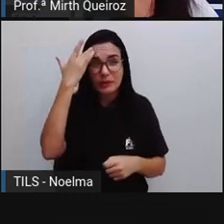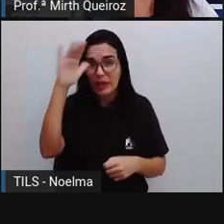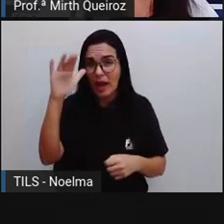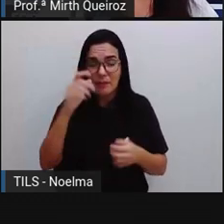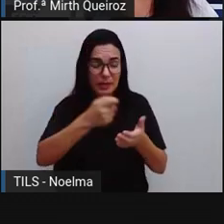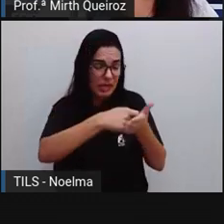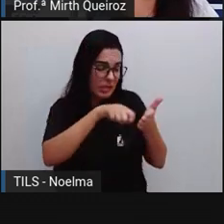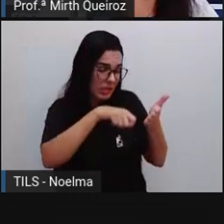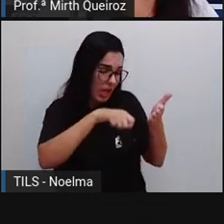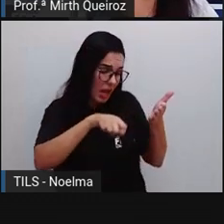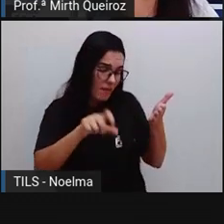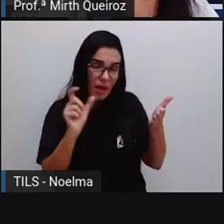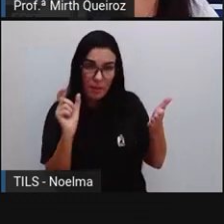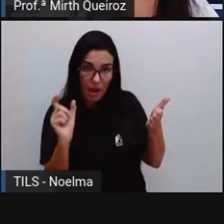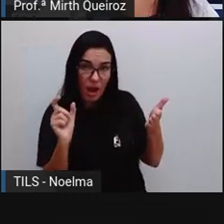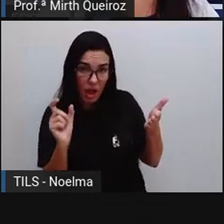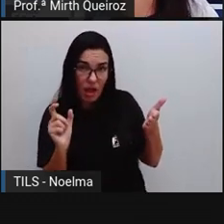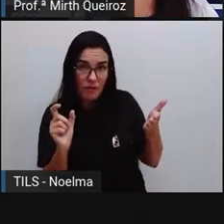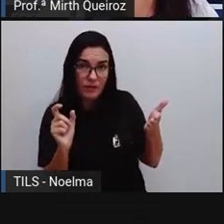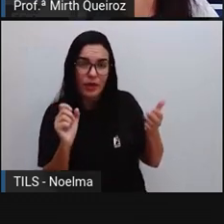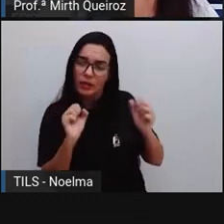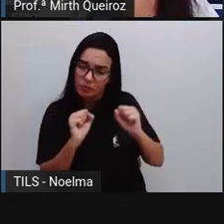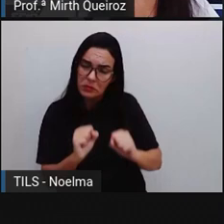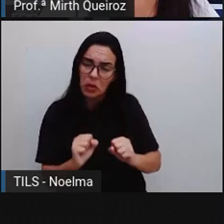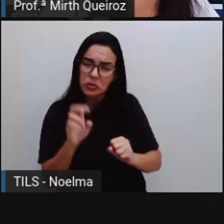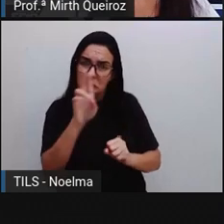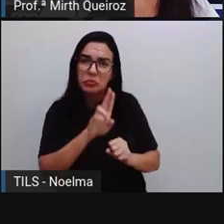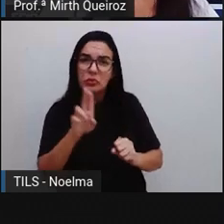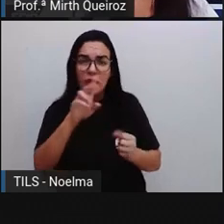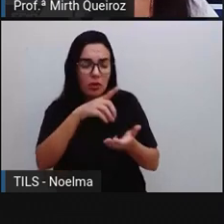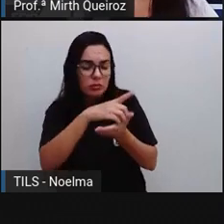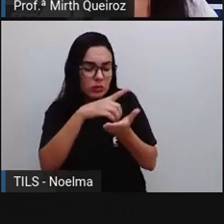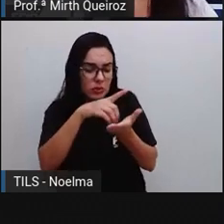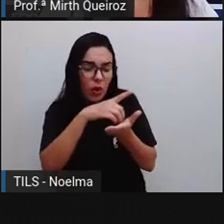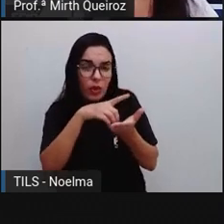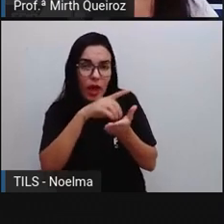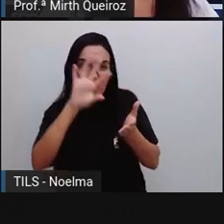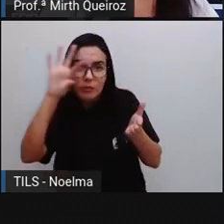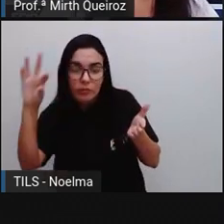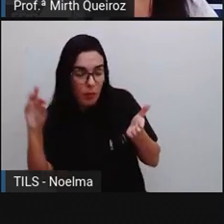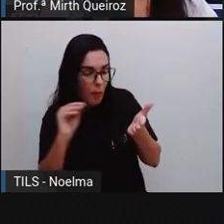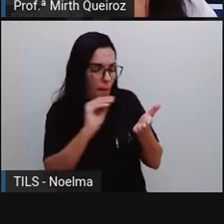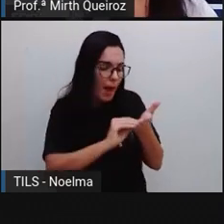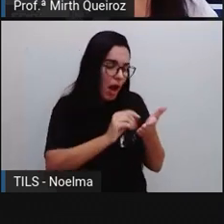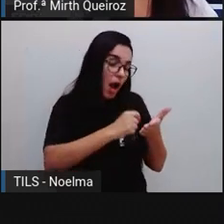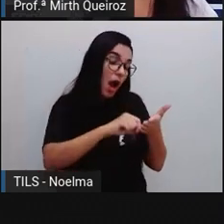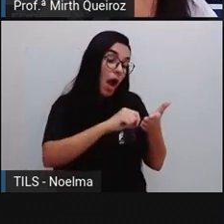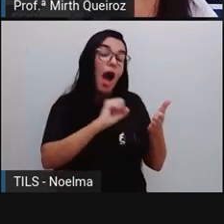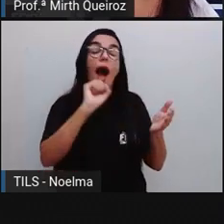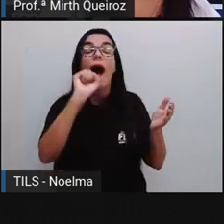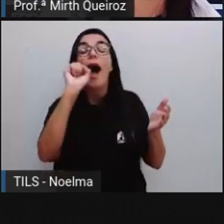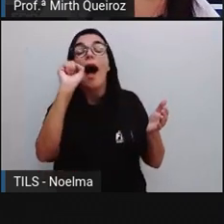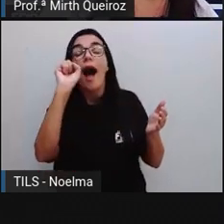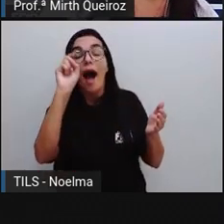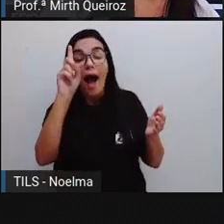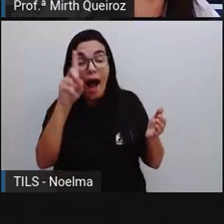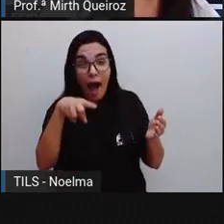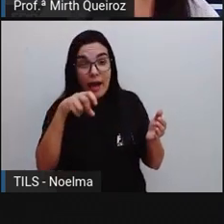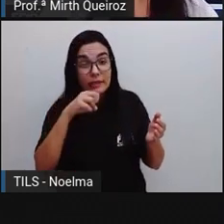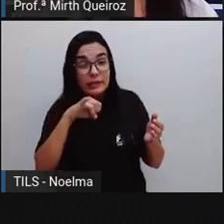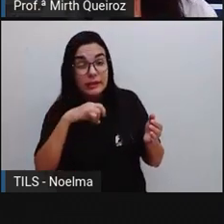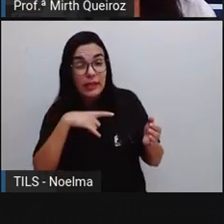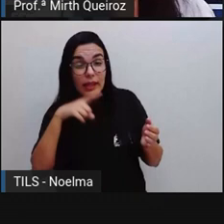A gente vai utilizar o dicionário, né? Para que a gente veja como é que é escrita aquela palavra, se tem acento, né? Se tem